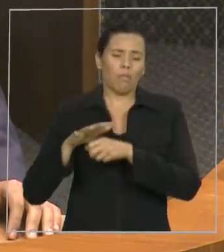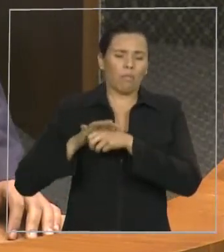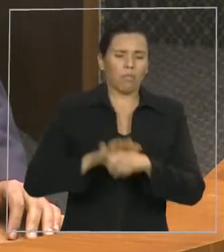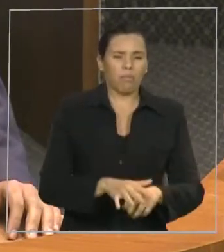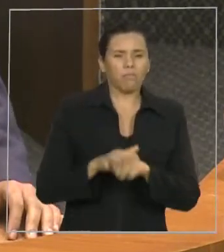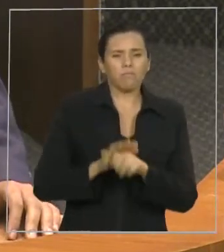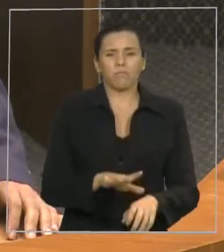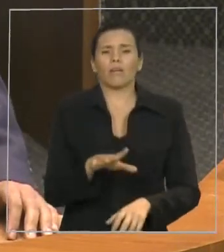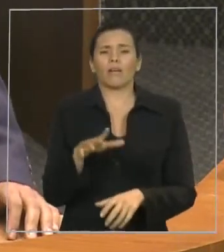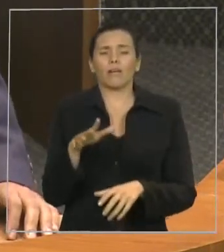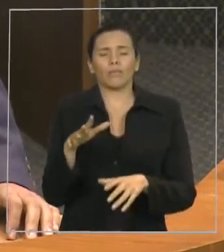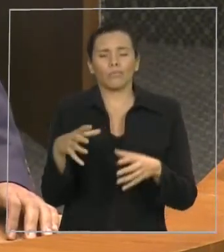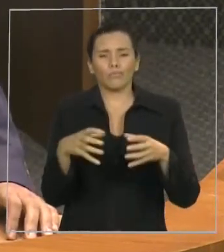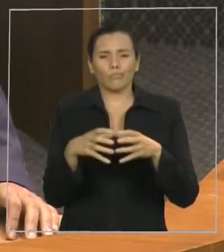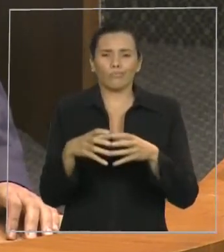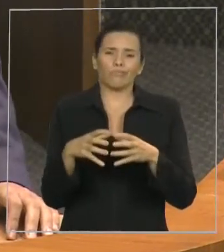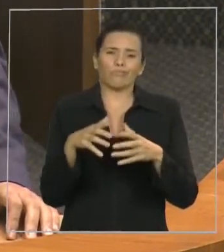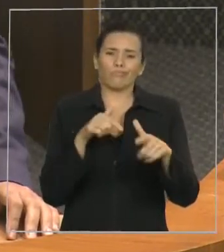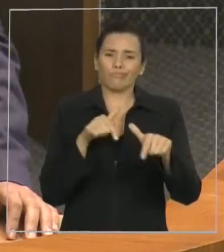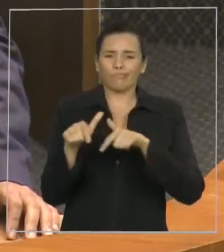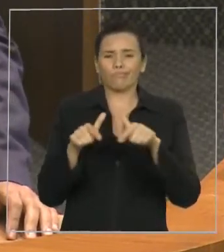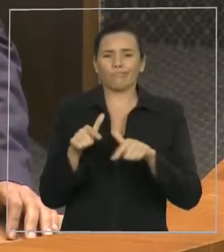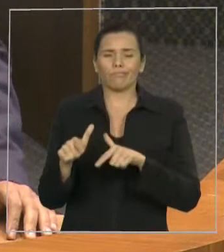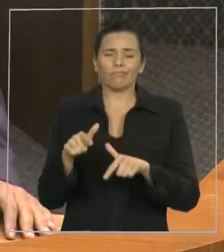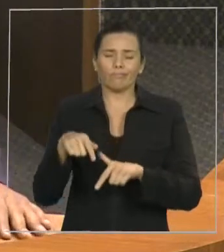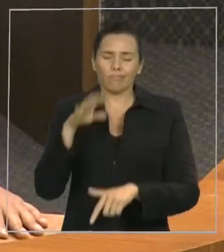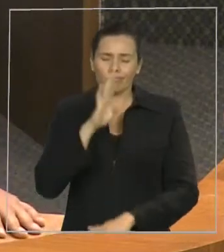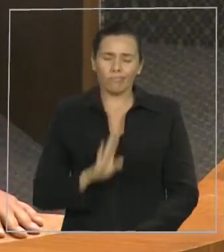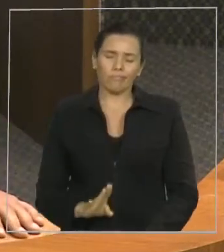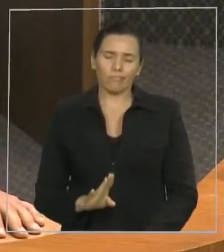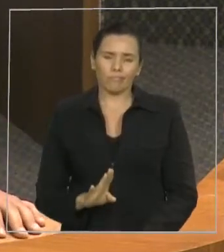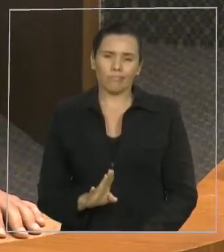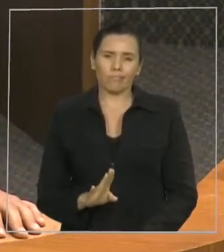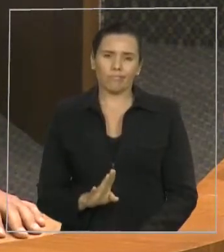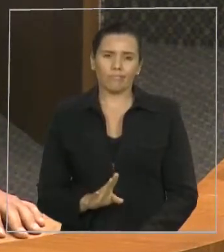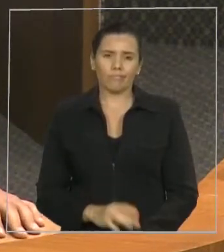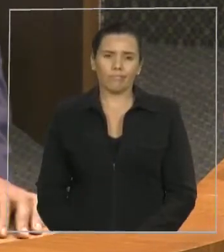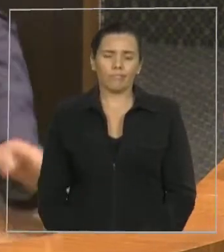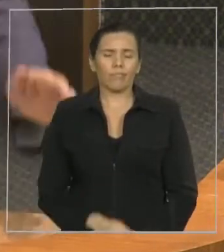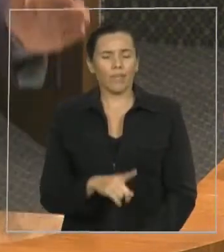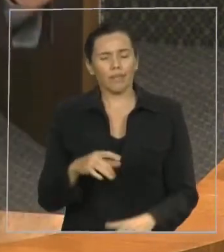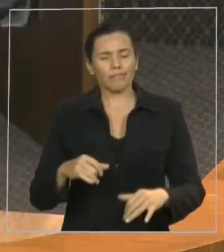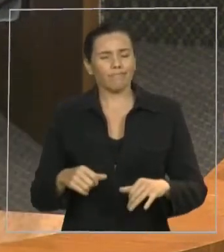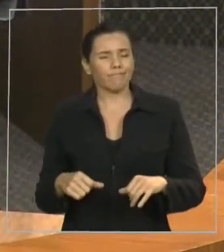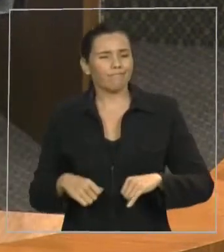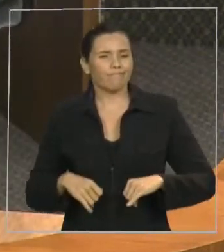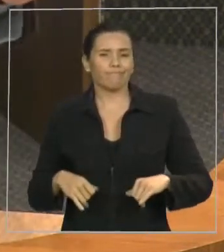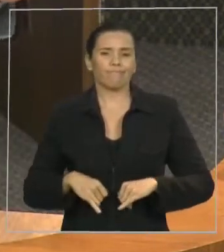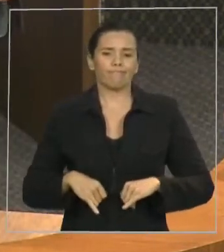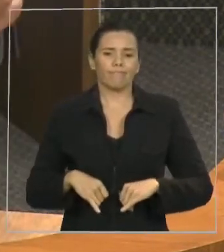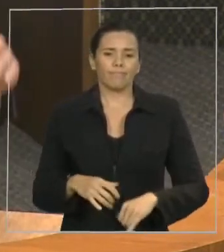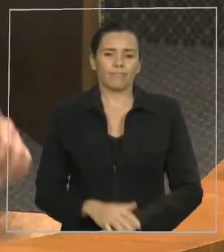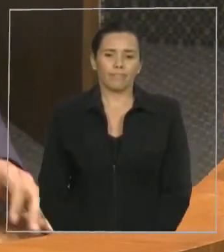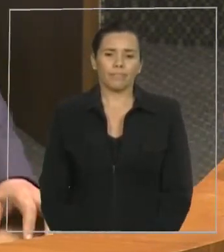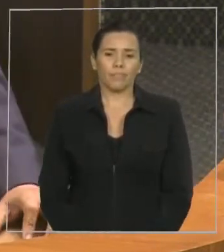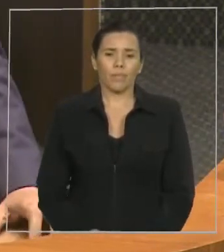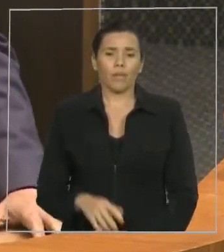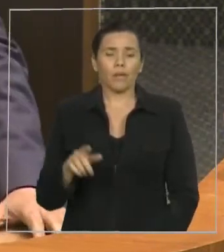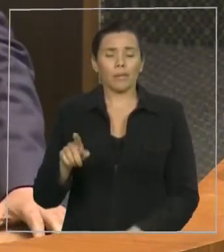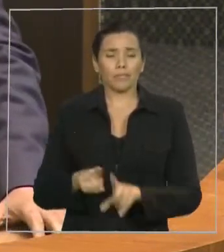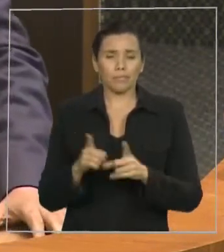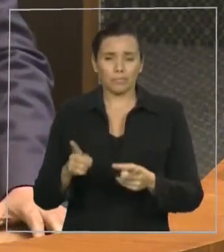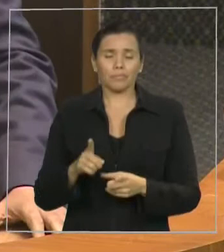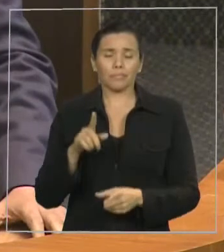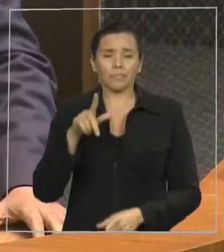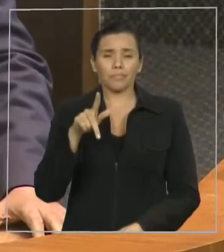essa direção. E é uma direção importante, porque o PSB deixou muito claro que